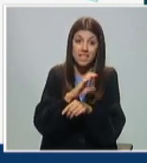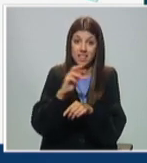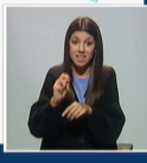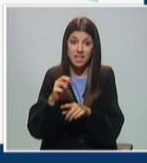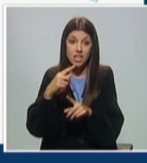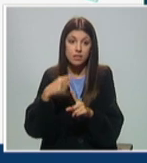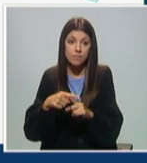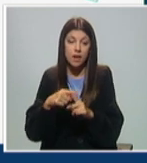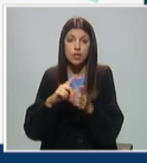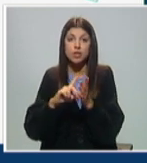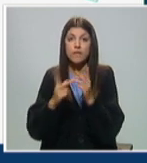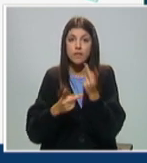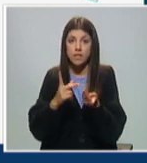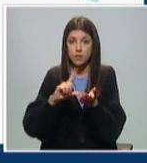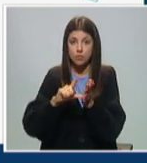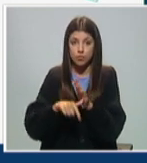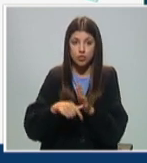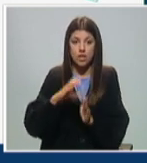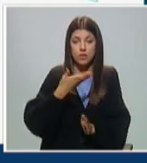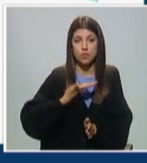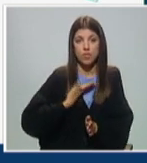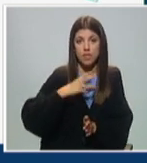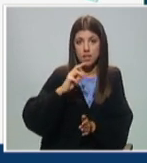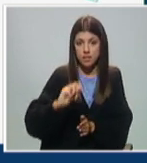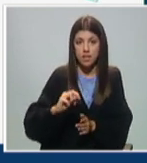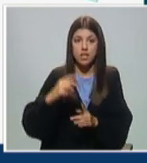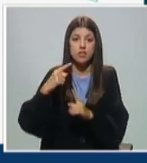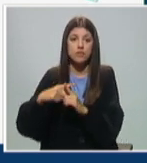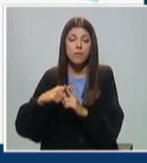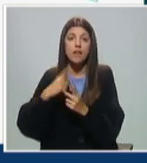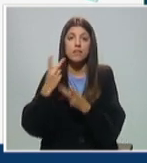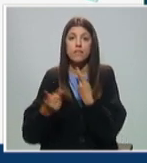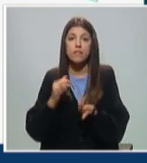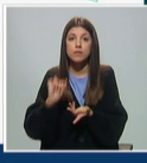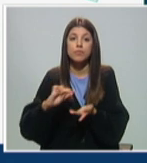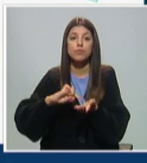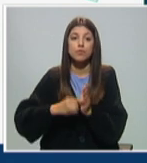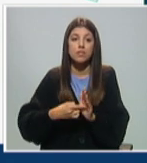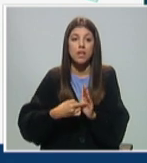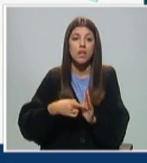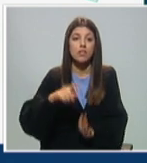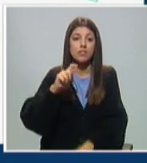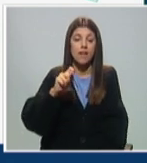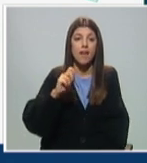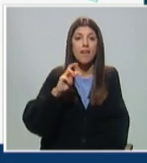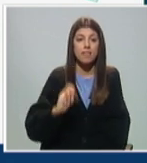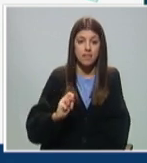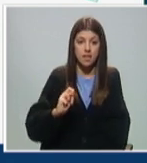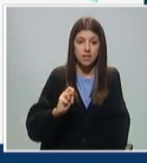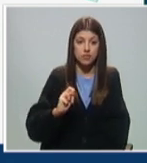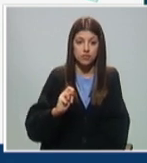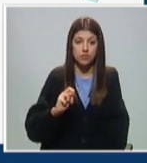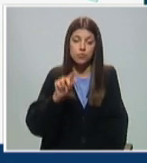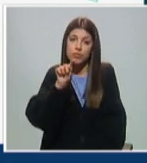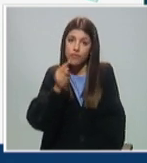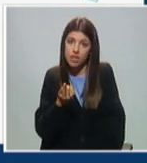mais D3, a avaliação do projeto, mais E3, a avaliação do teste. Vamos